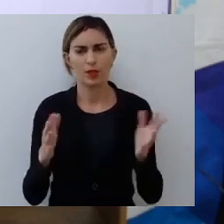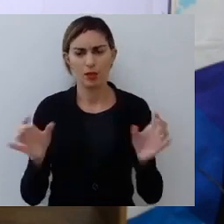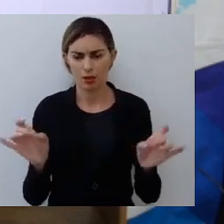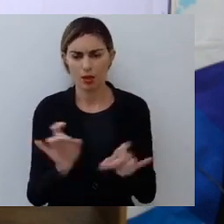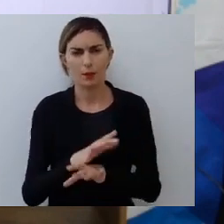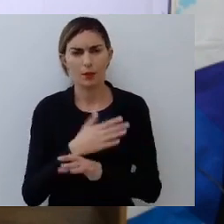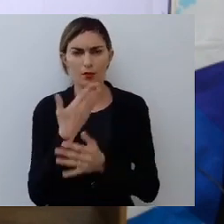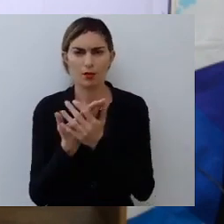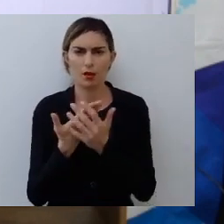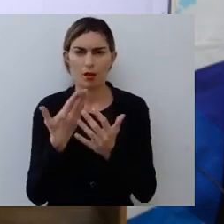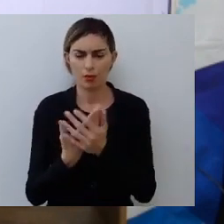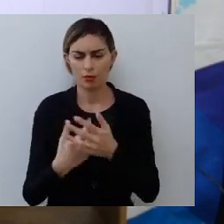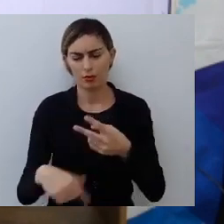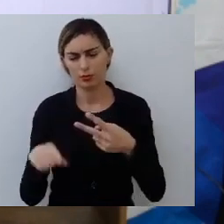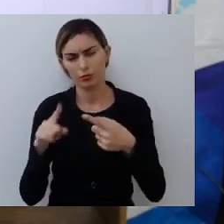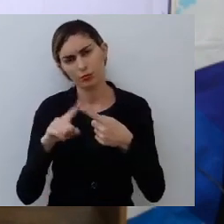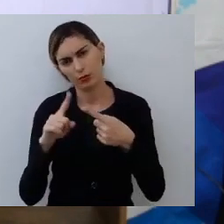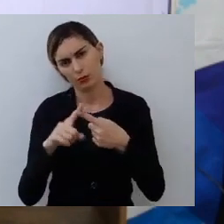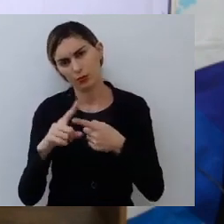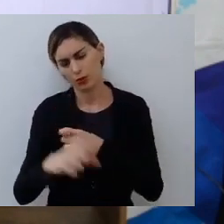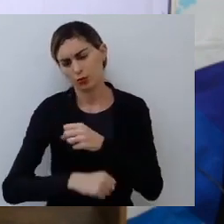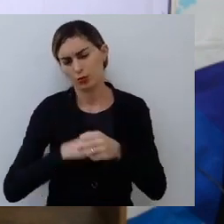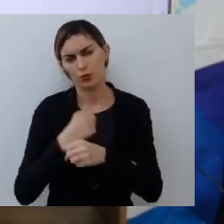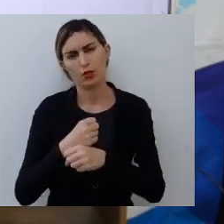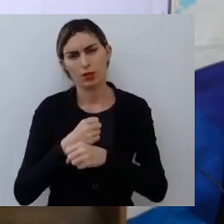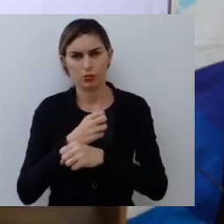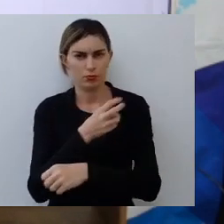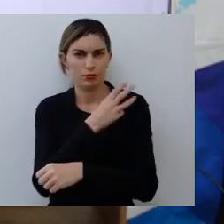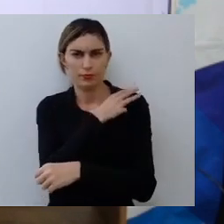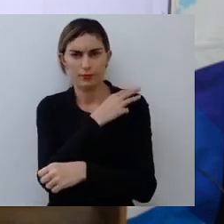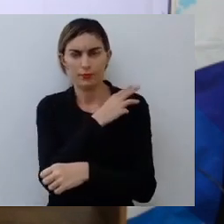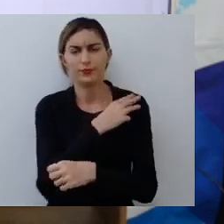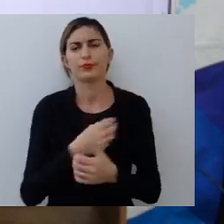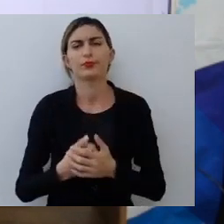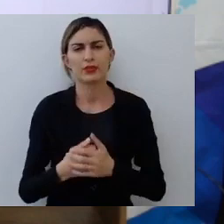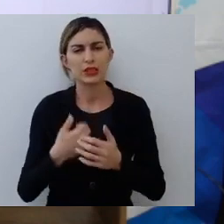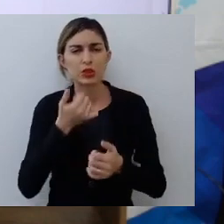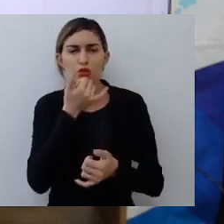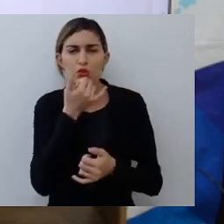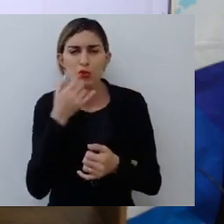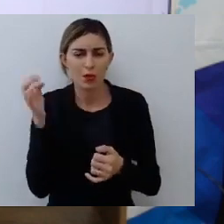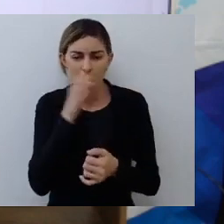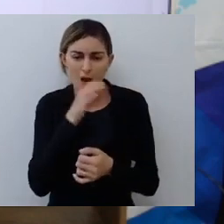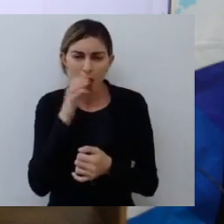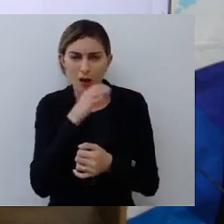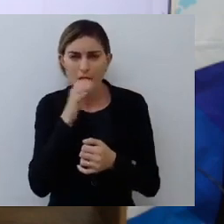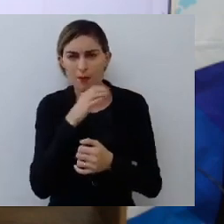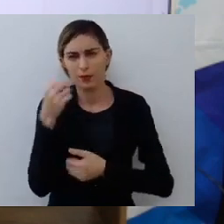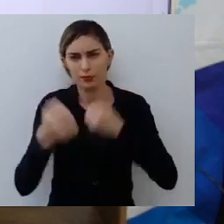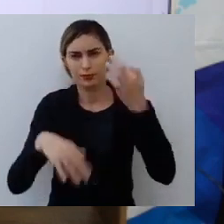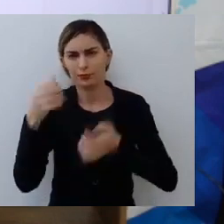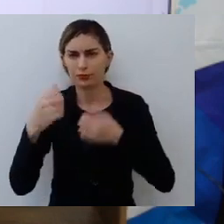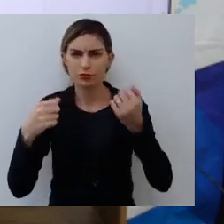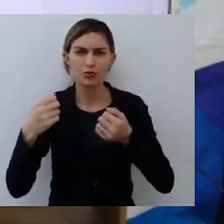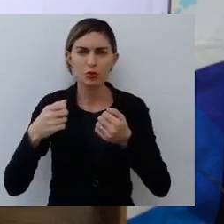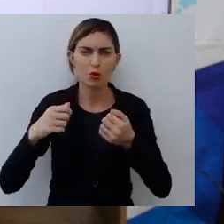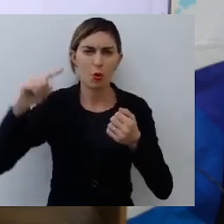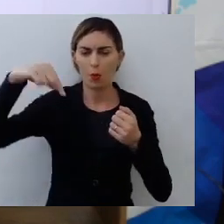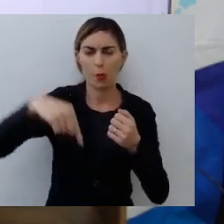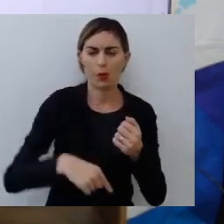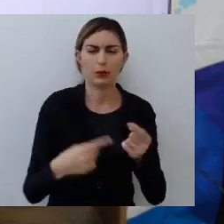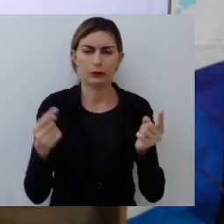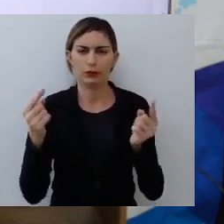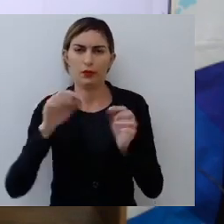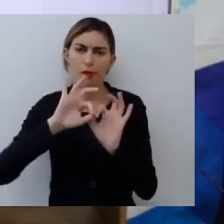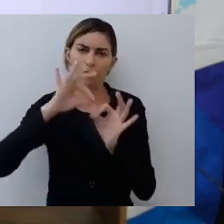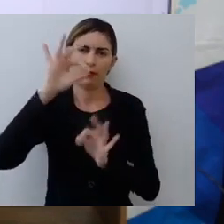encerramos nossa aula do primeiro ano do ensino médio. Desculpe se fui muito rápido ou se não aprofundei muito,